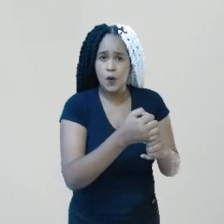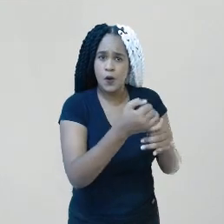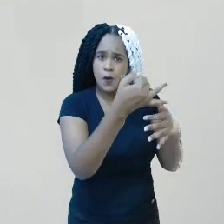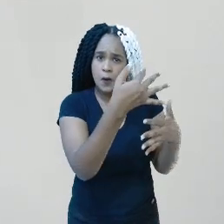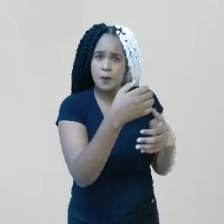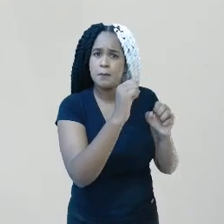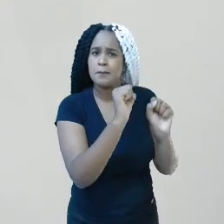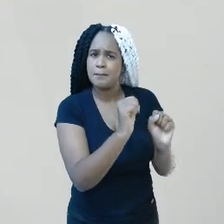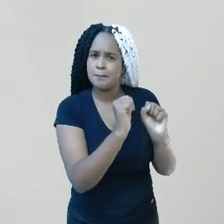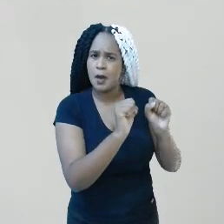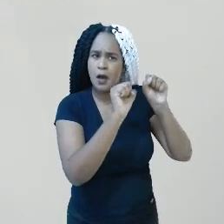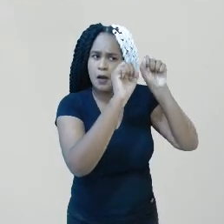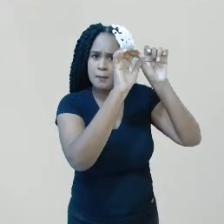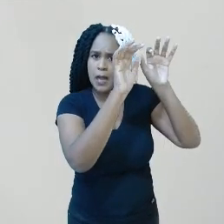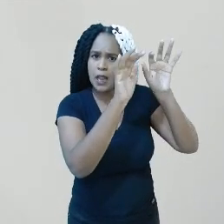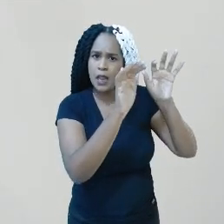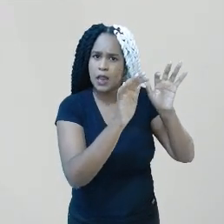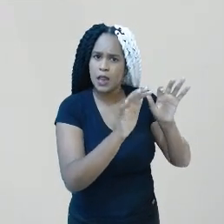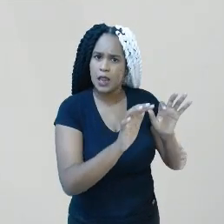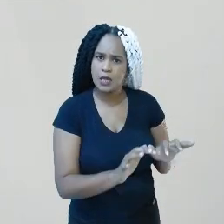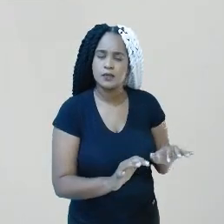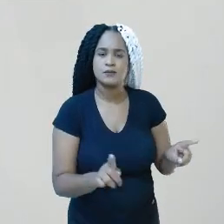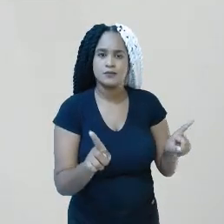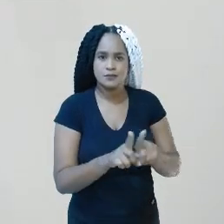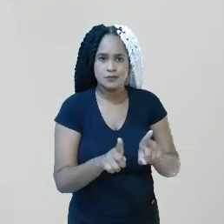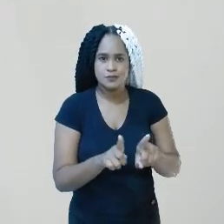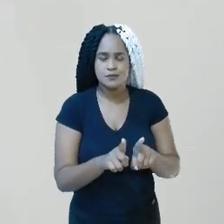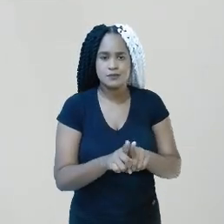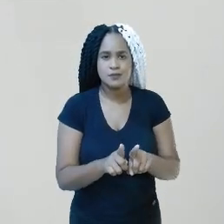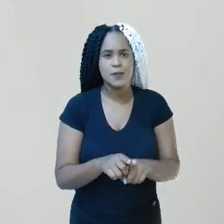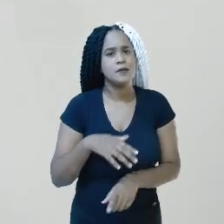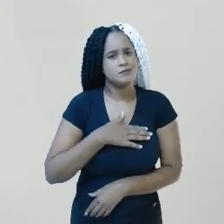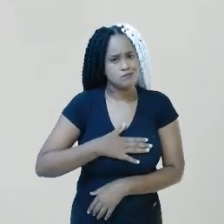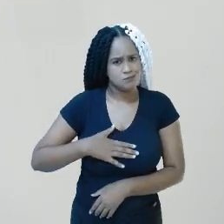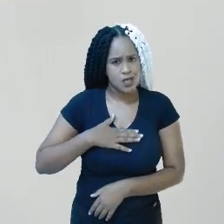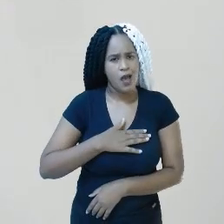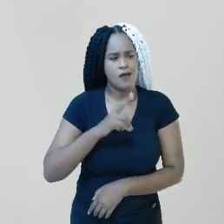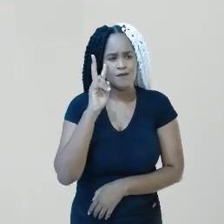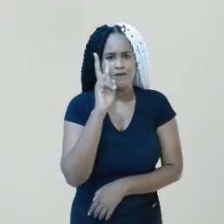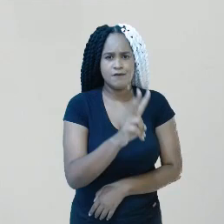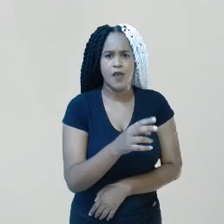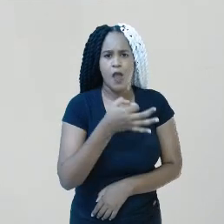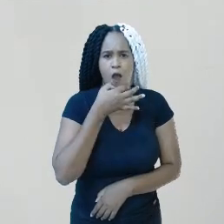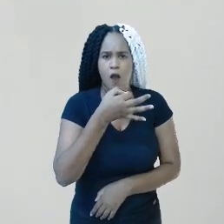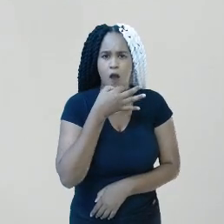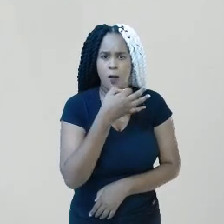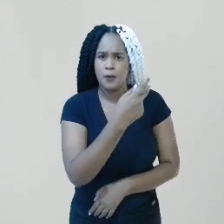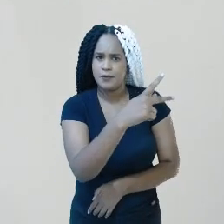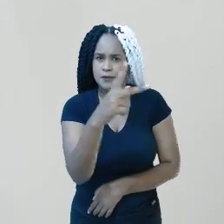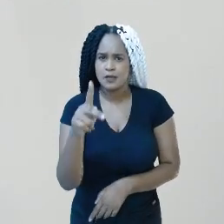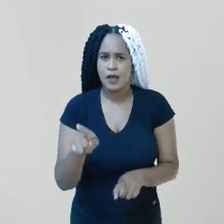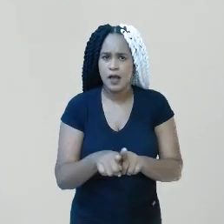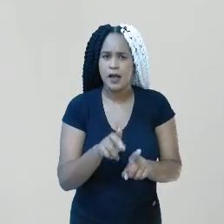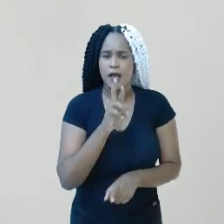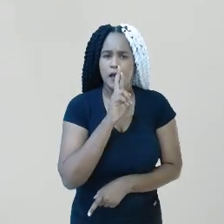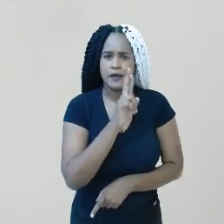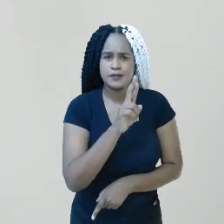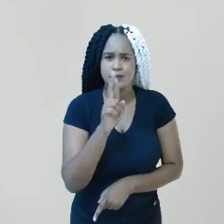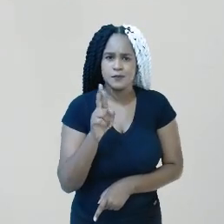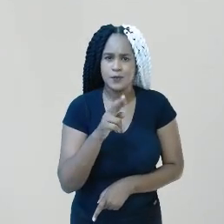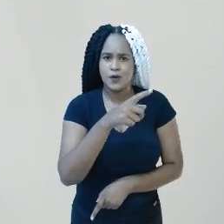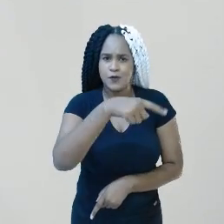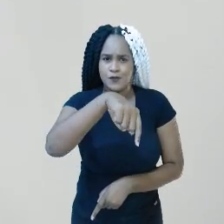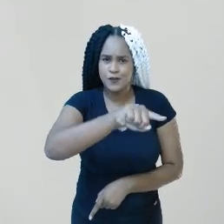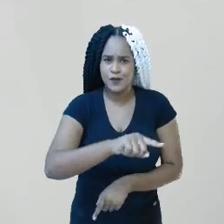questões, você vai e compartilha com a gente. Vai ser um prazer receber a sua opinião, as suas respostas sobre